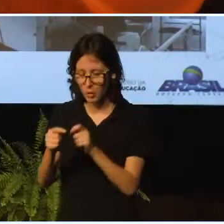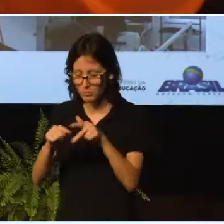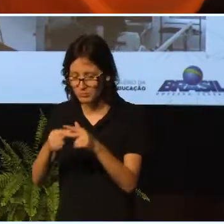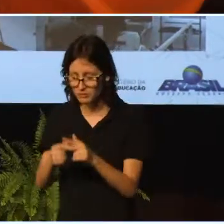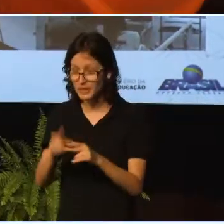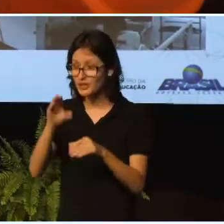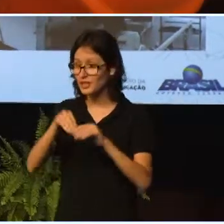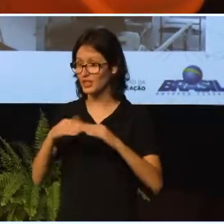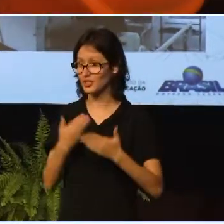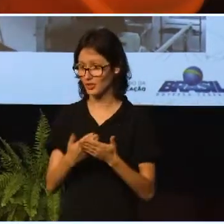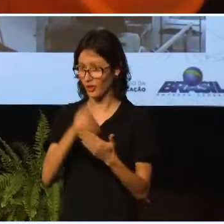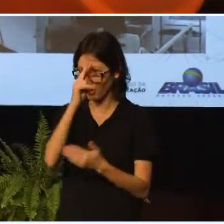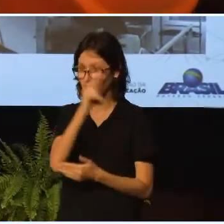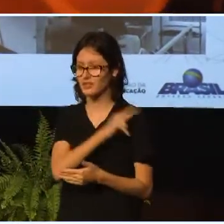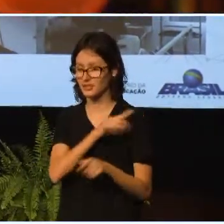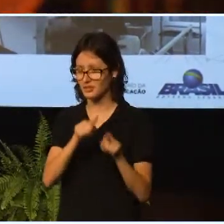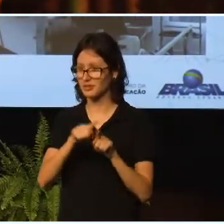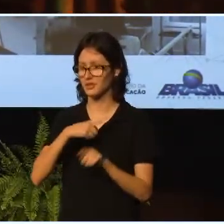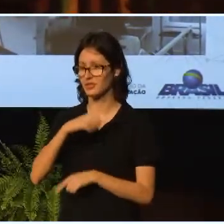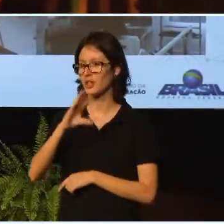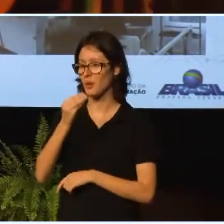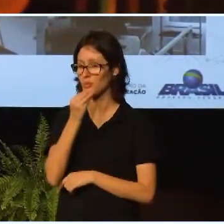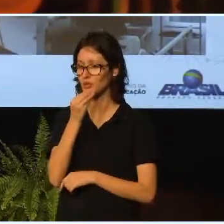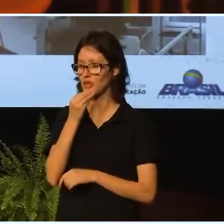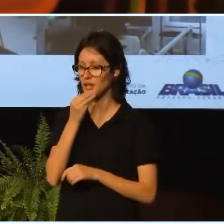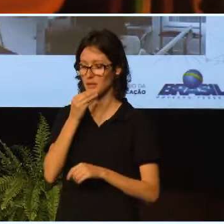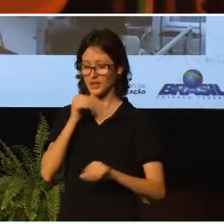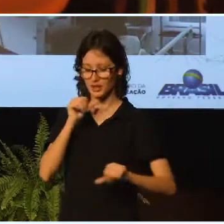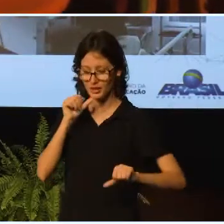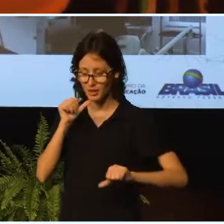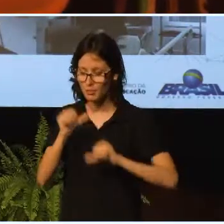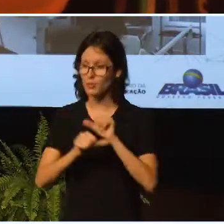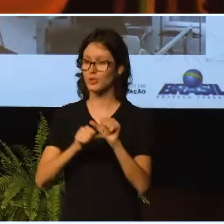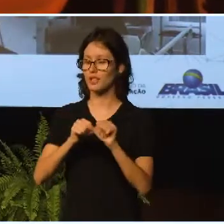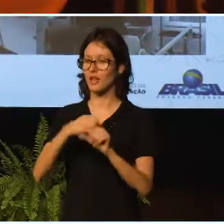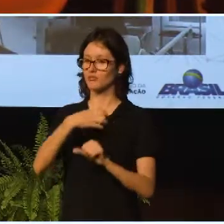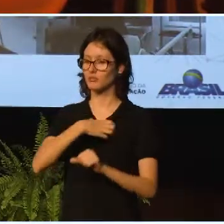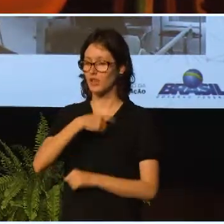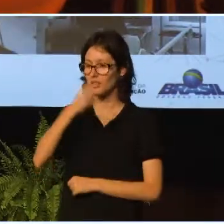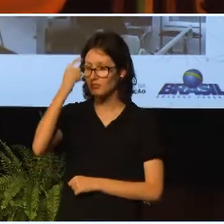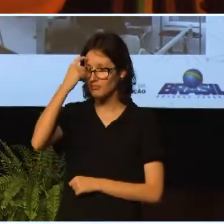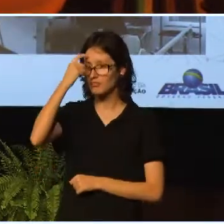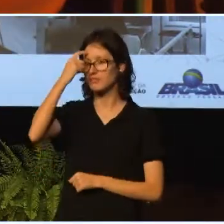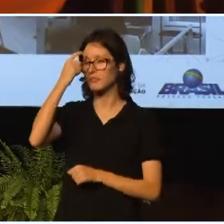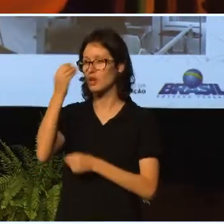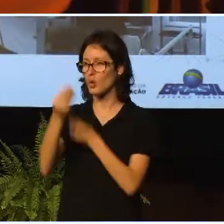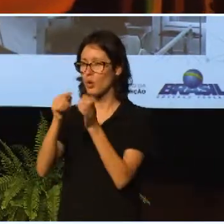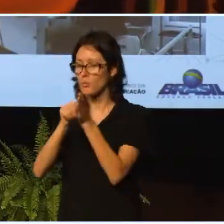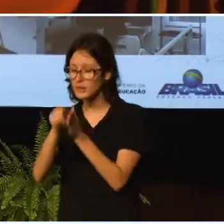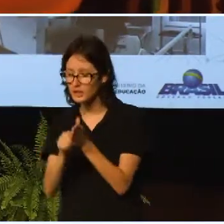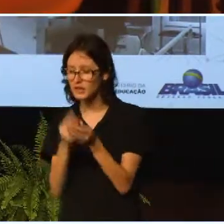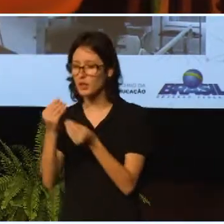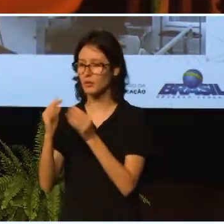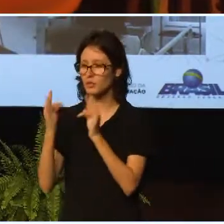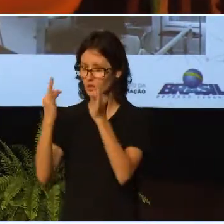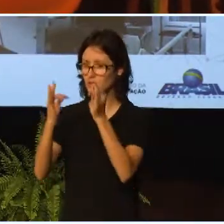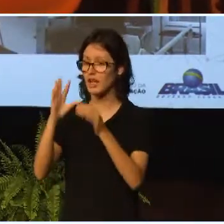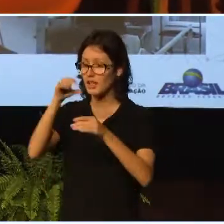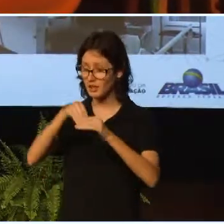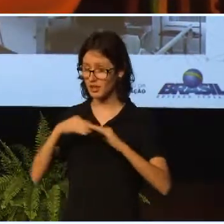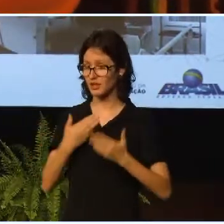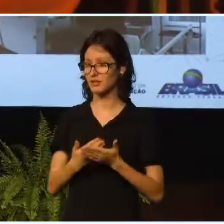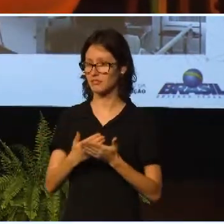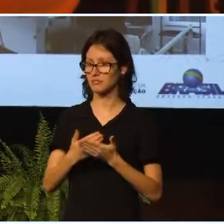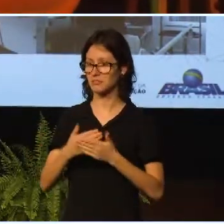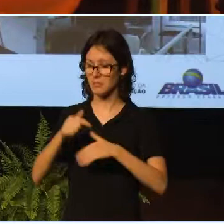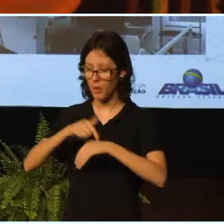Isso no ensino médio. Então, isso cria uma oportunidade agora para eles mudarem a forma de pensar em pesquisa, em tecnologia, no próprio